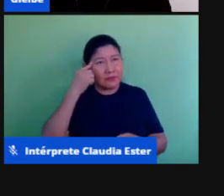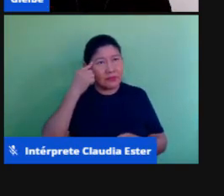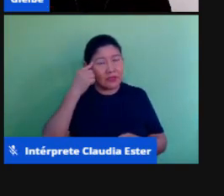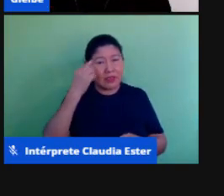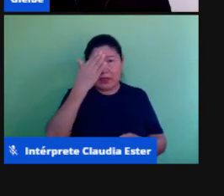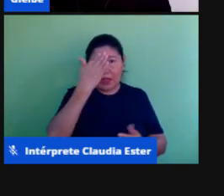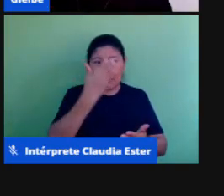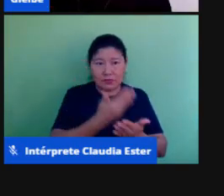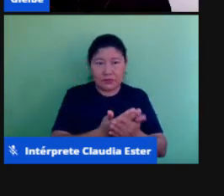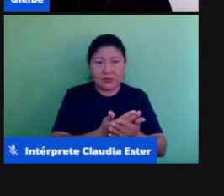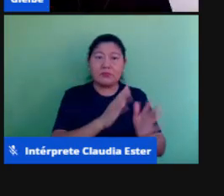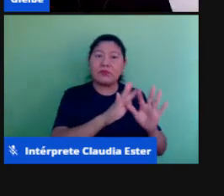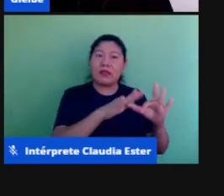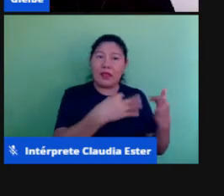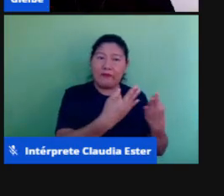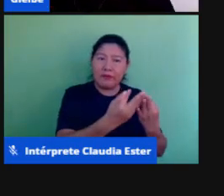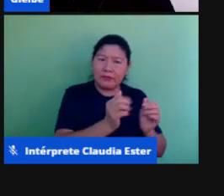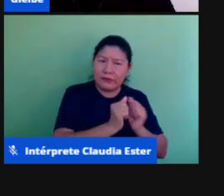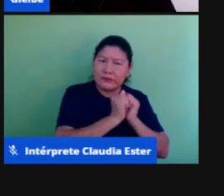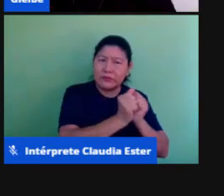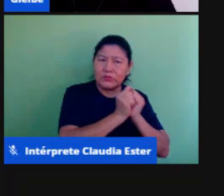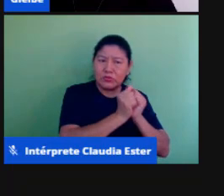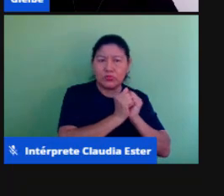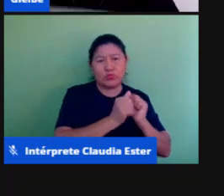mais, tá?